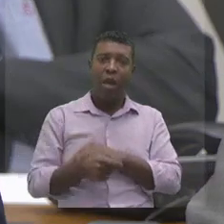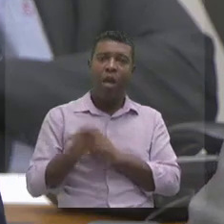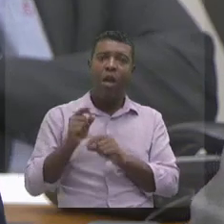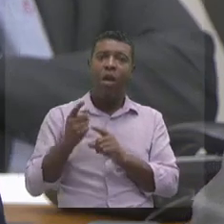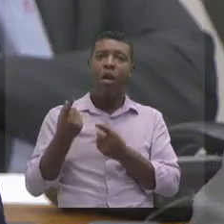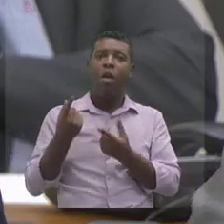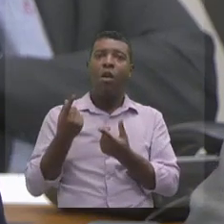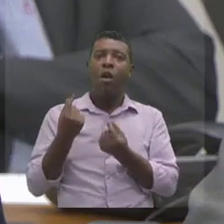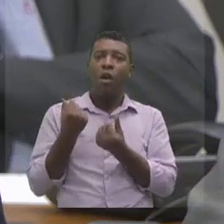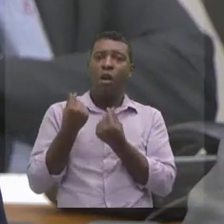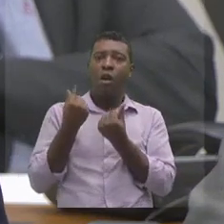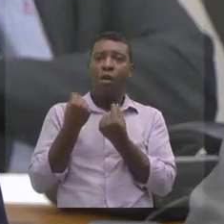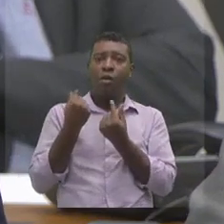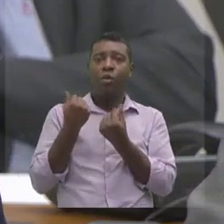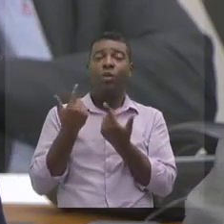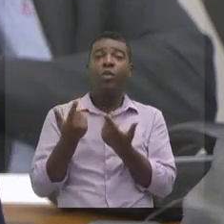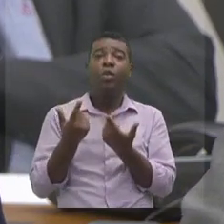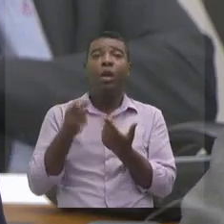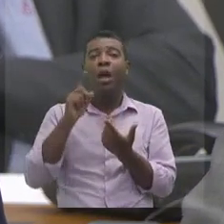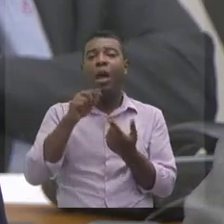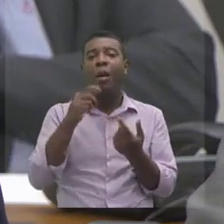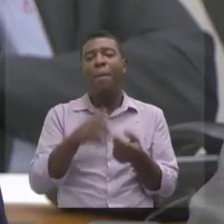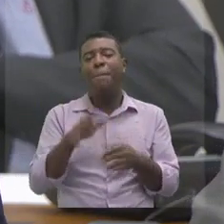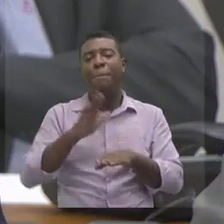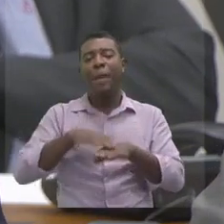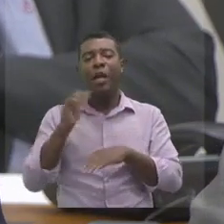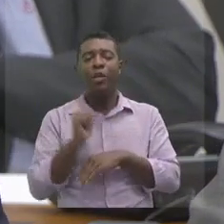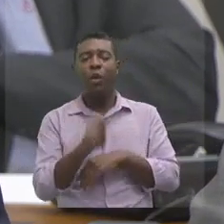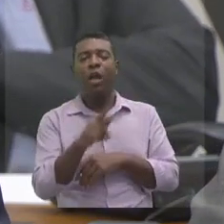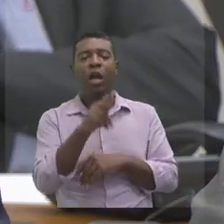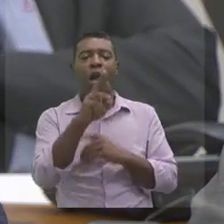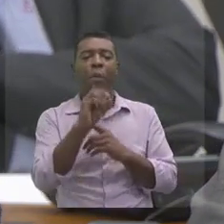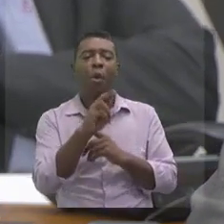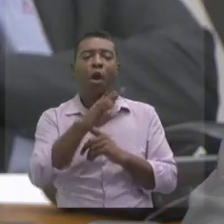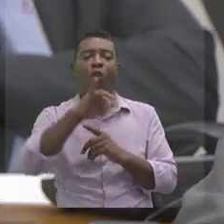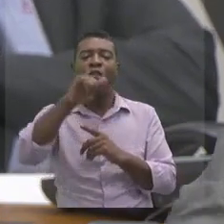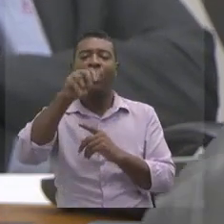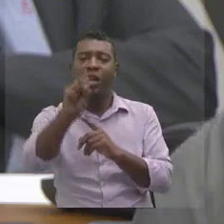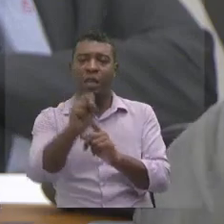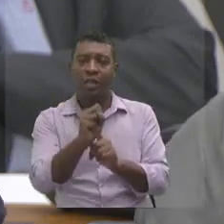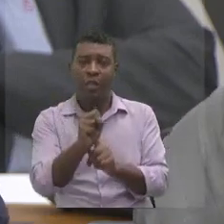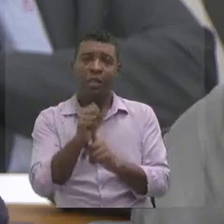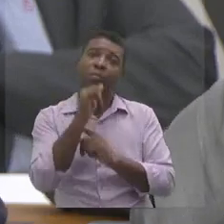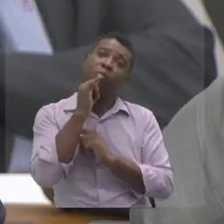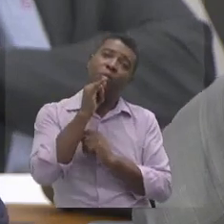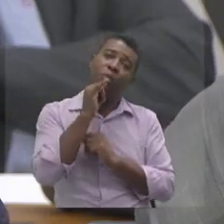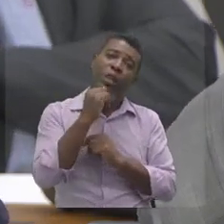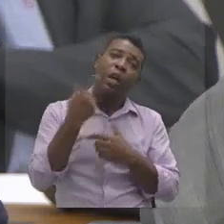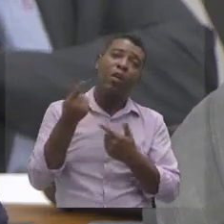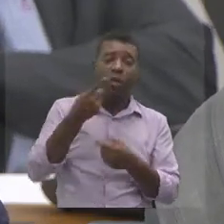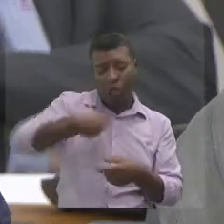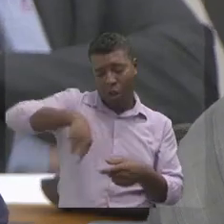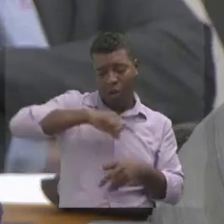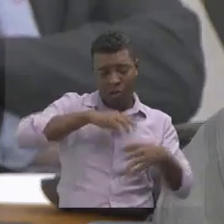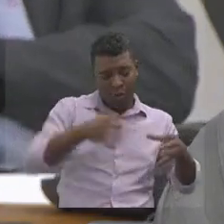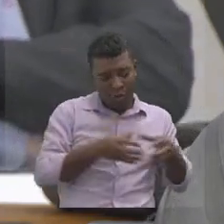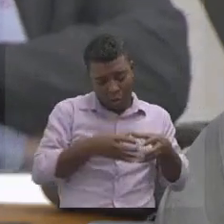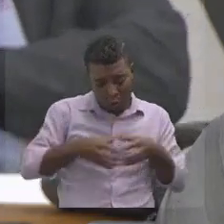exemplo portanto é preciso que nós comissões deputados Assembleia